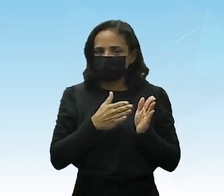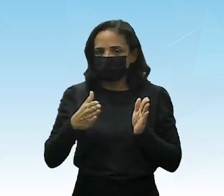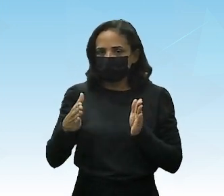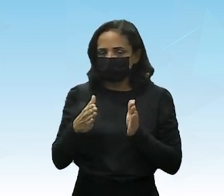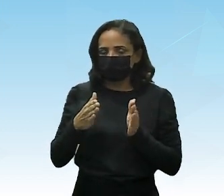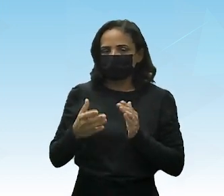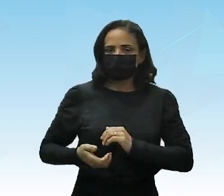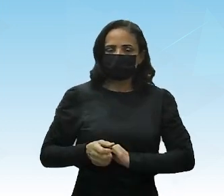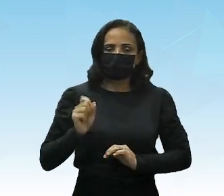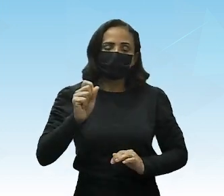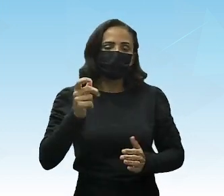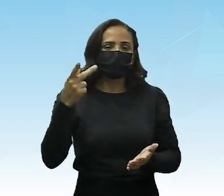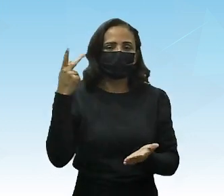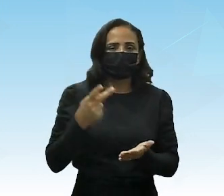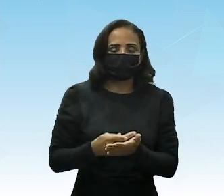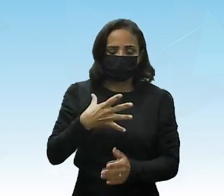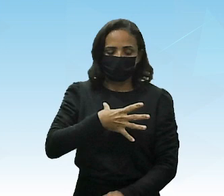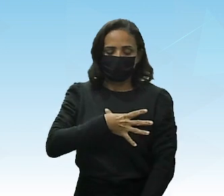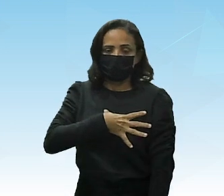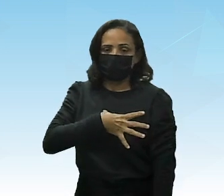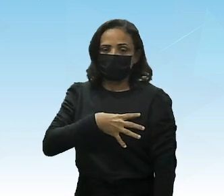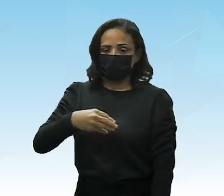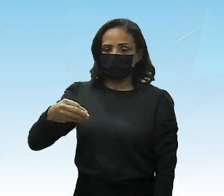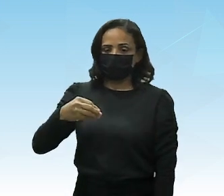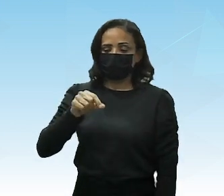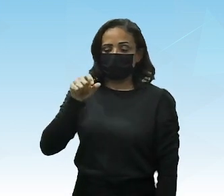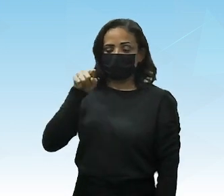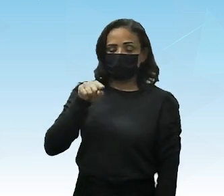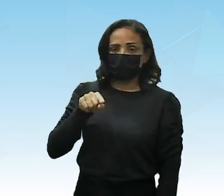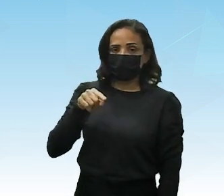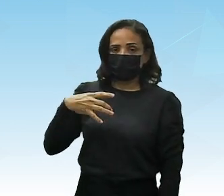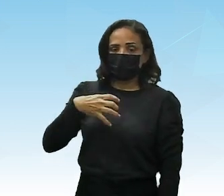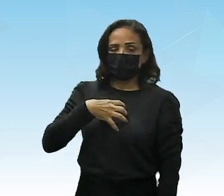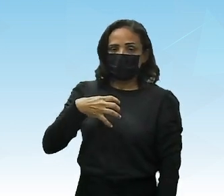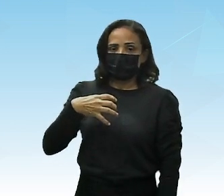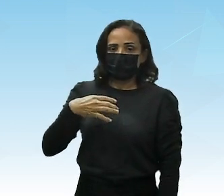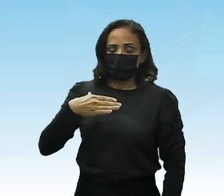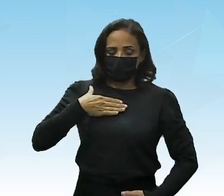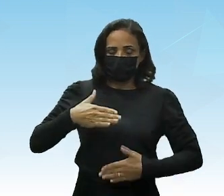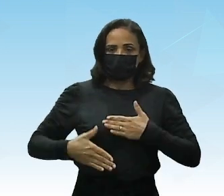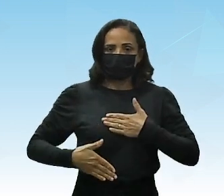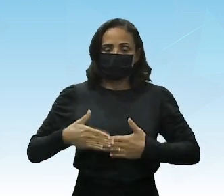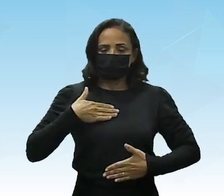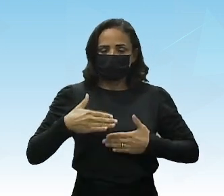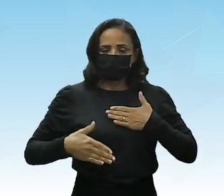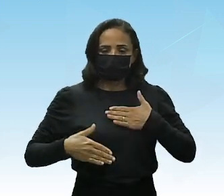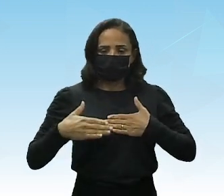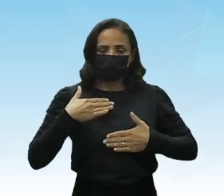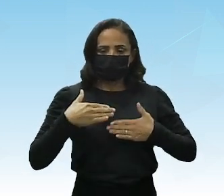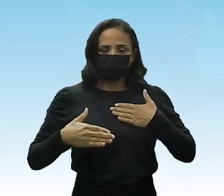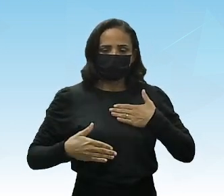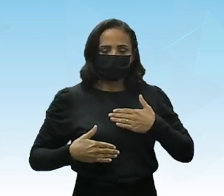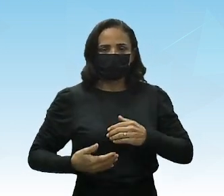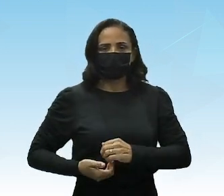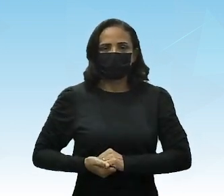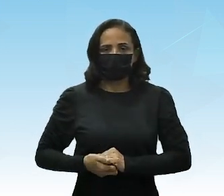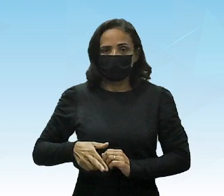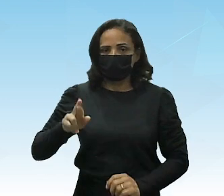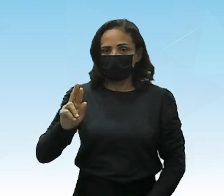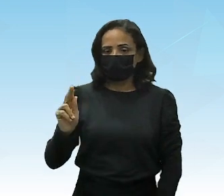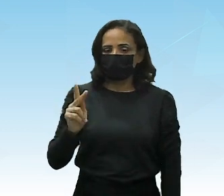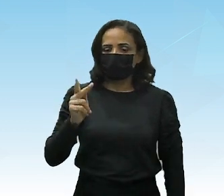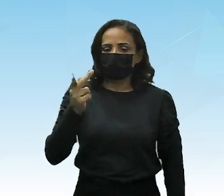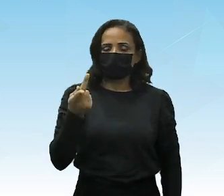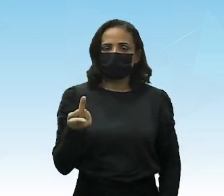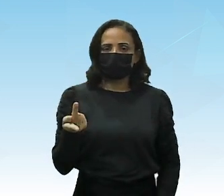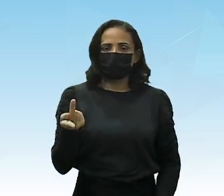anti-RH. Aí sabe o que é que vai acontecer? Esse anticorpo anti-RH, ó, esse anticorpo anti-RH, ele